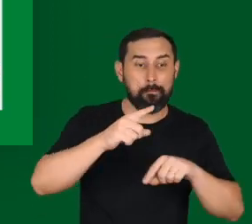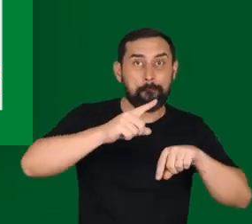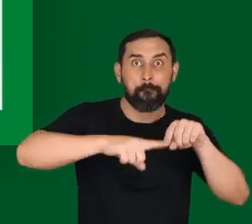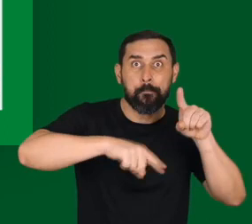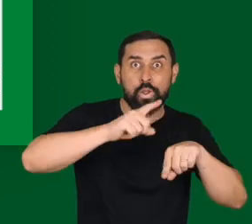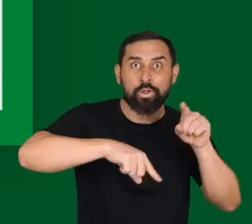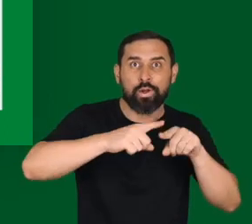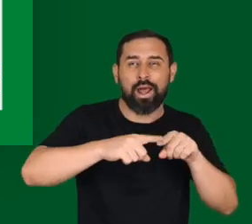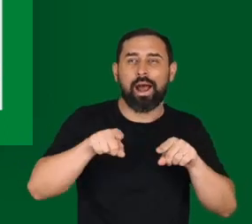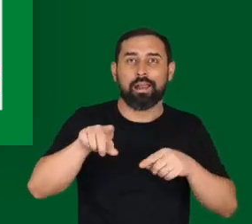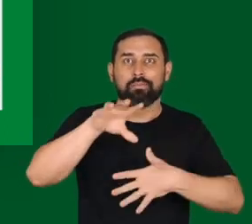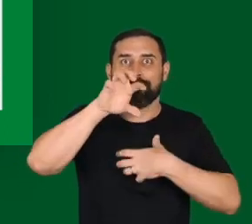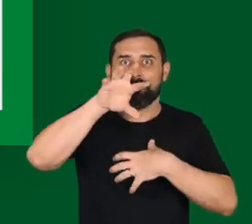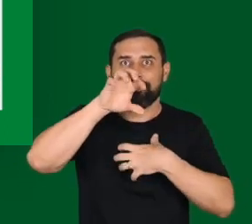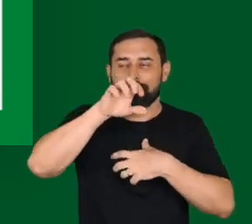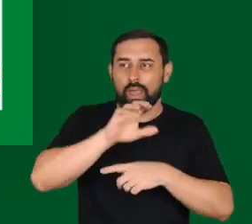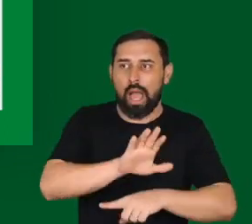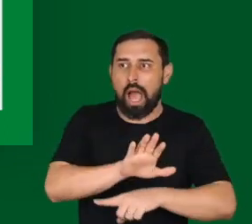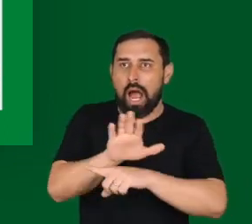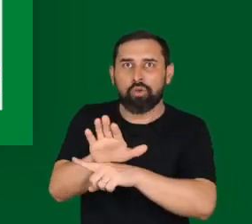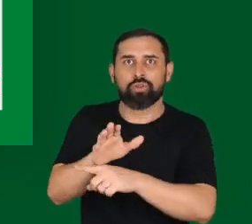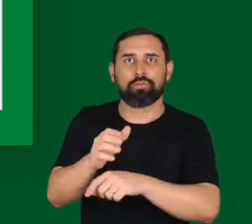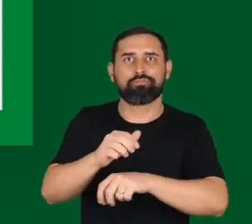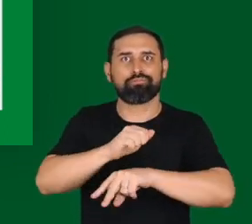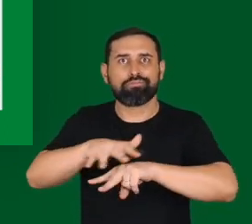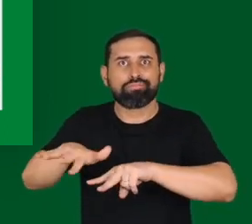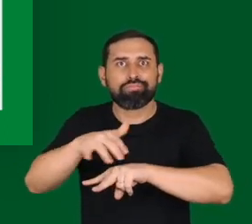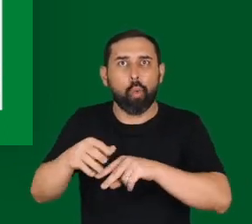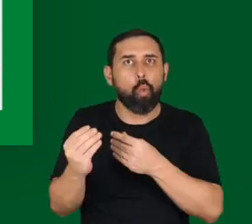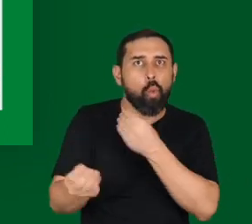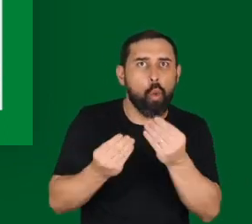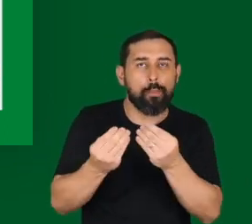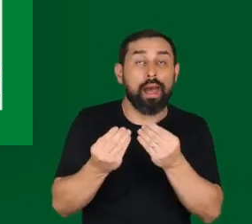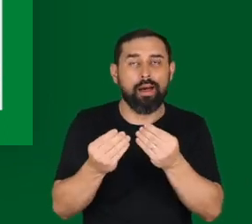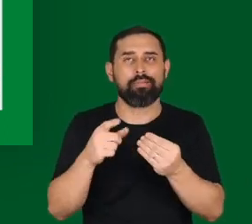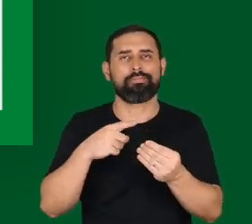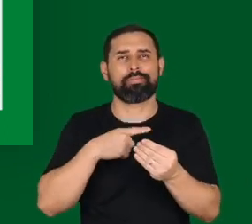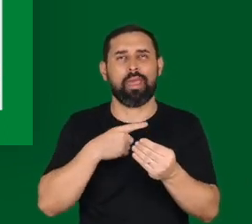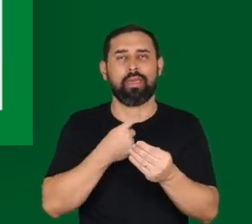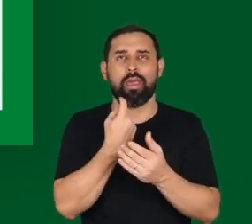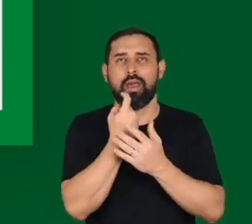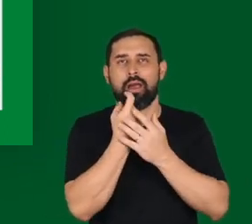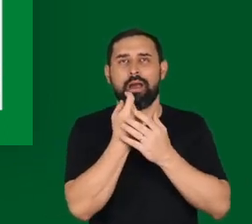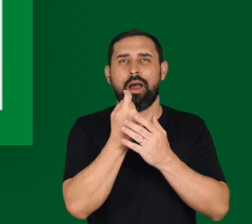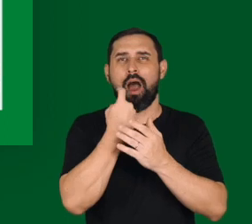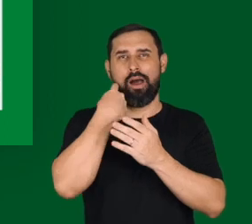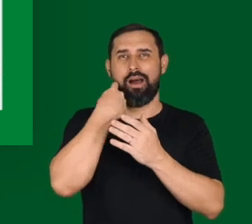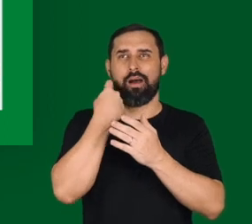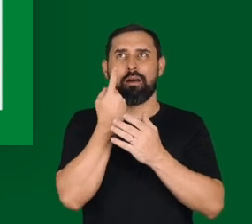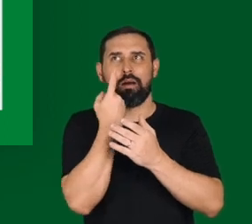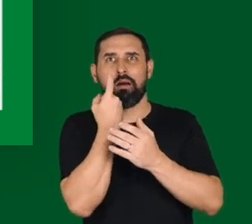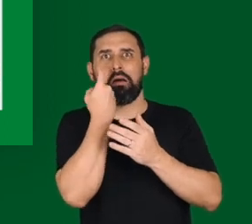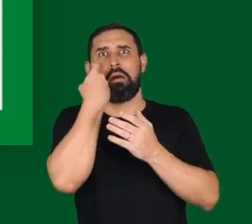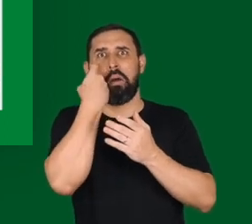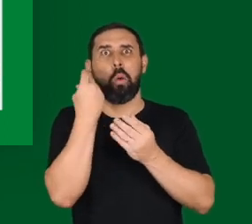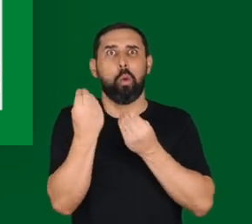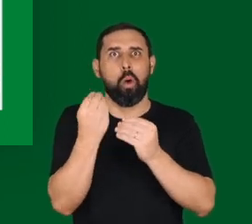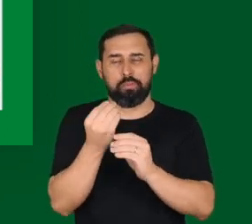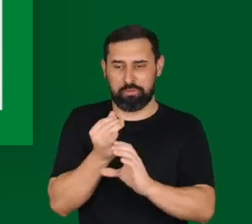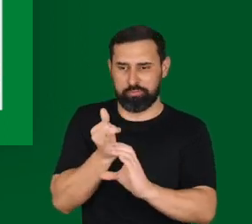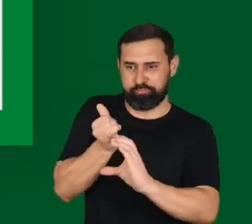prática monitorada somente de dispositivos ventilatórios, tá? Então, vocês vão conseguir introduzir essa